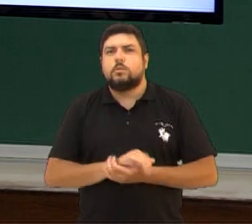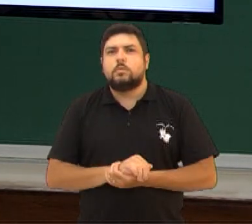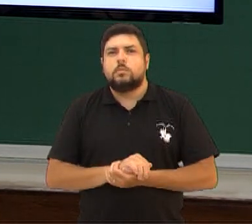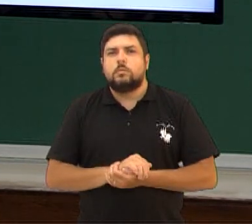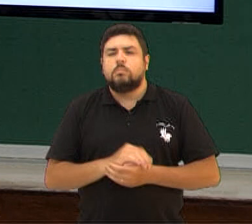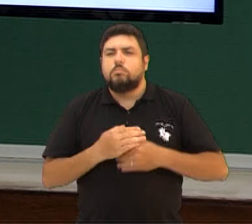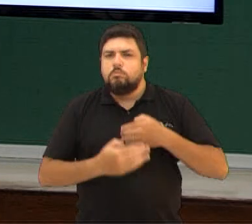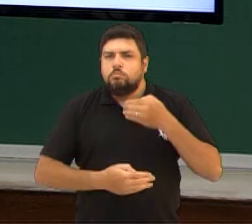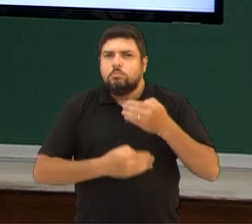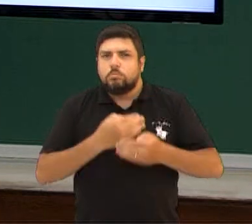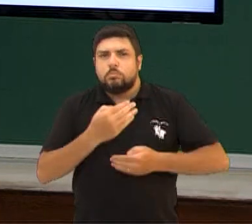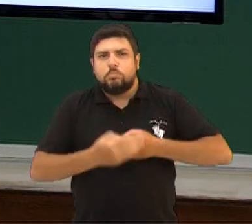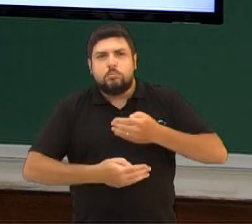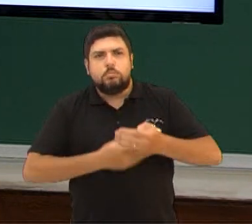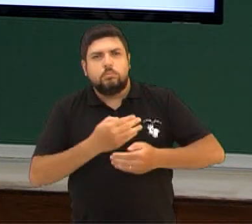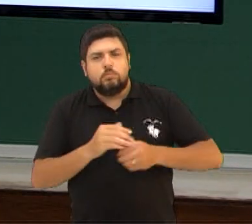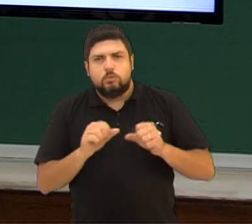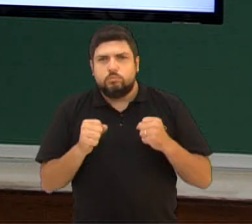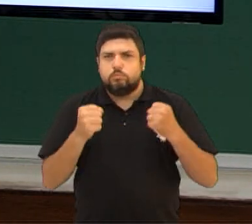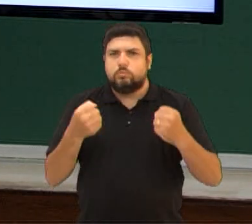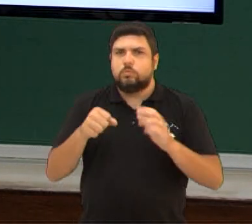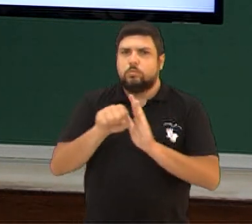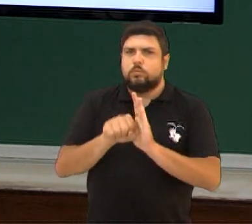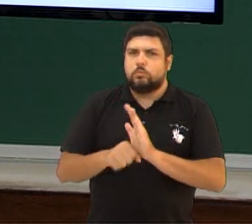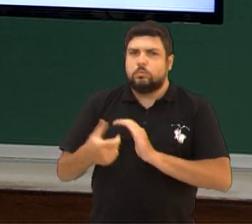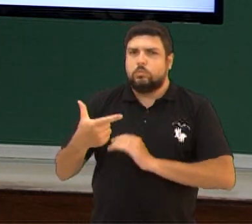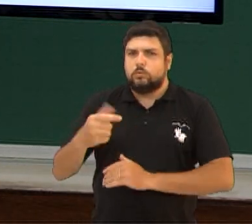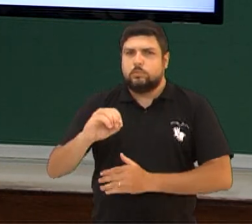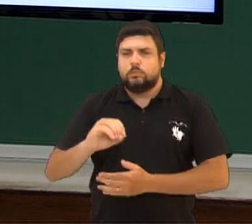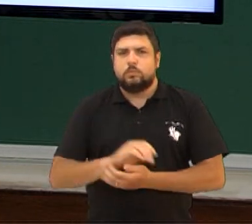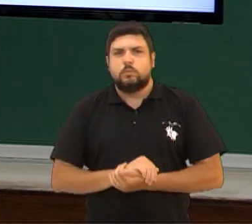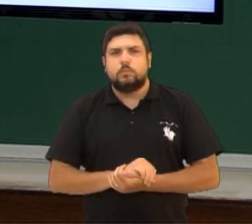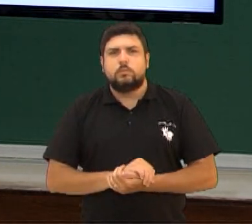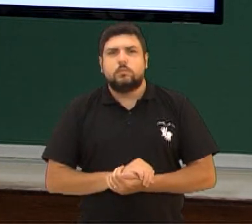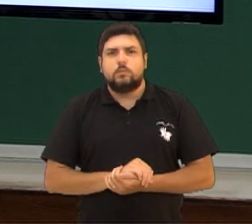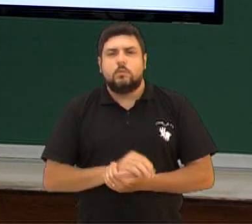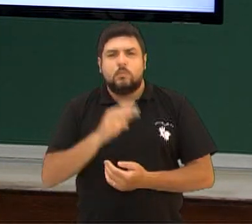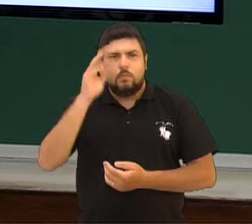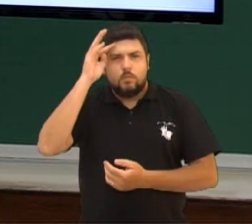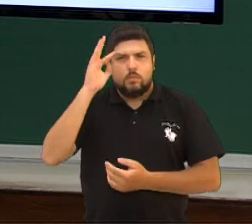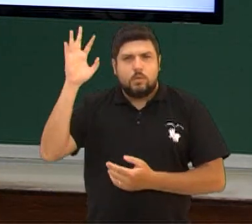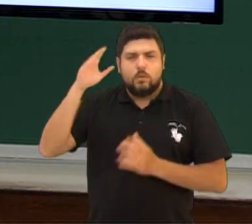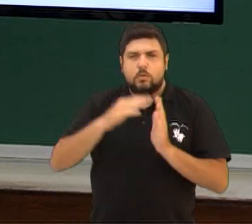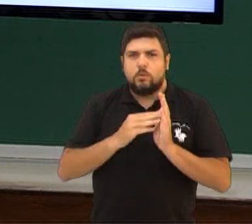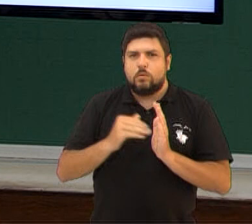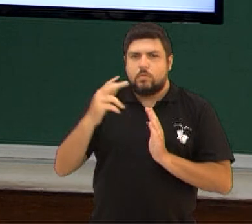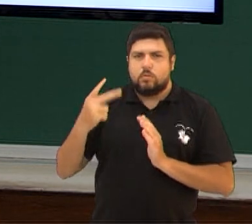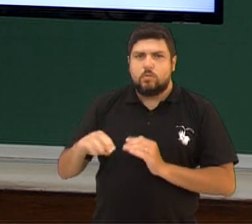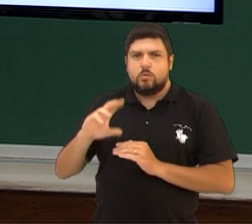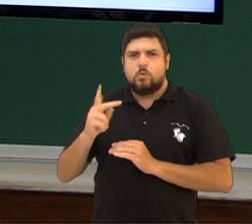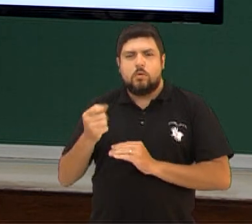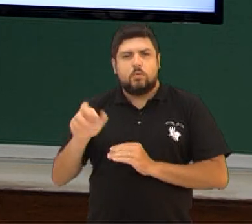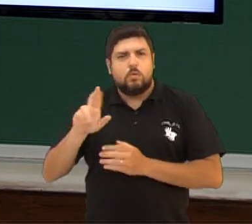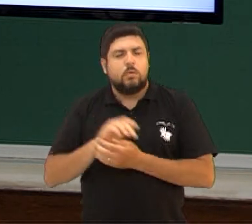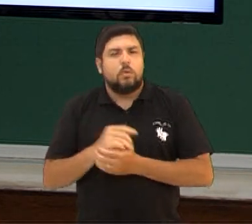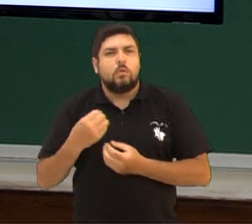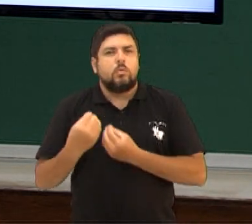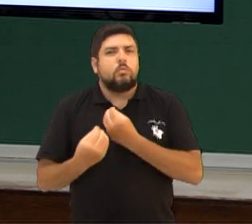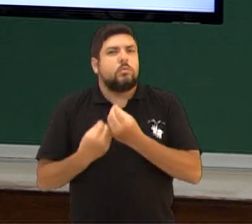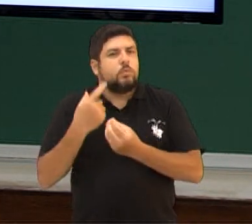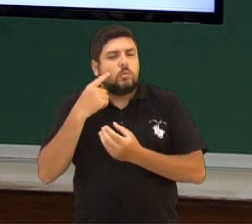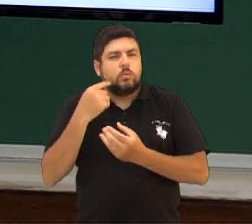até chegar ao século XX. A teoria estética de Schiller vislumbrou a arte como meio de educar o homem para a